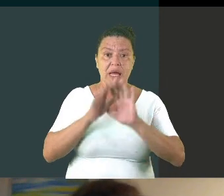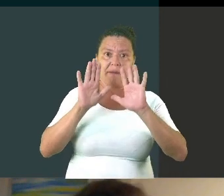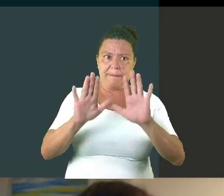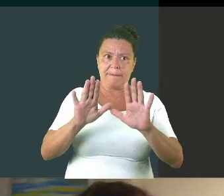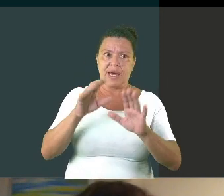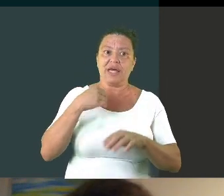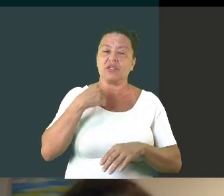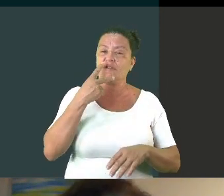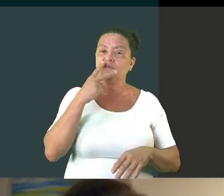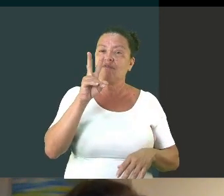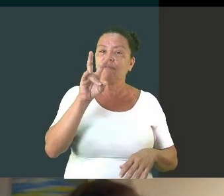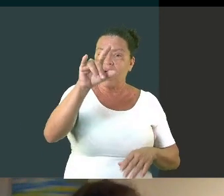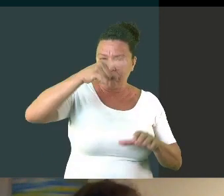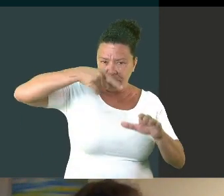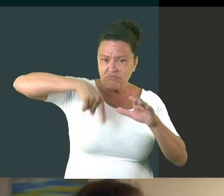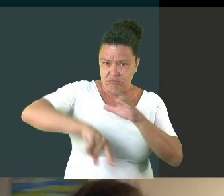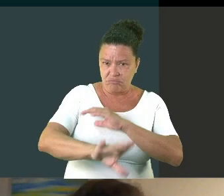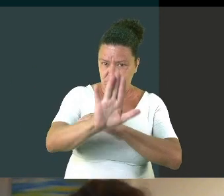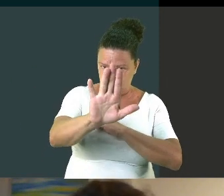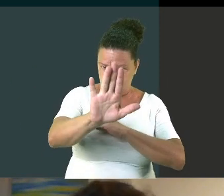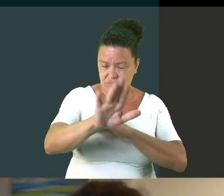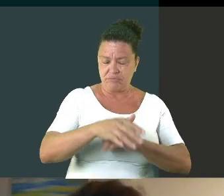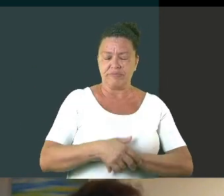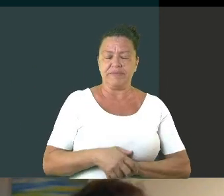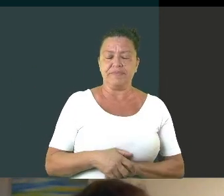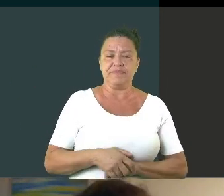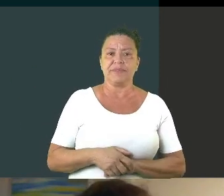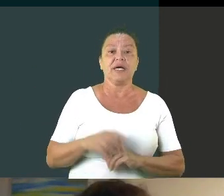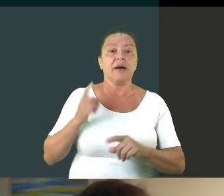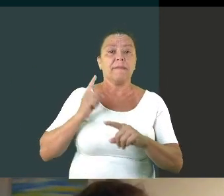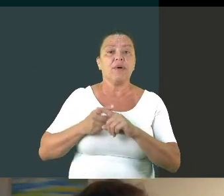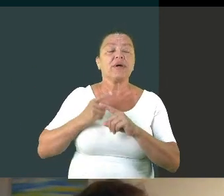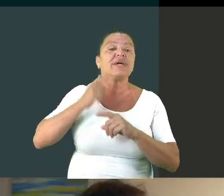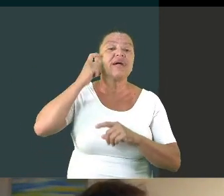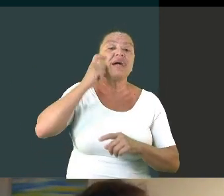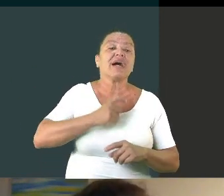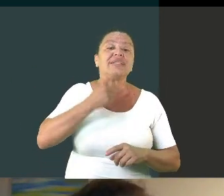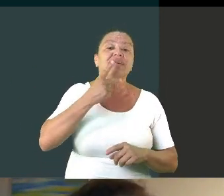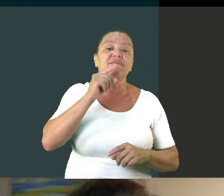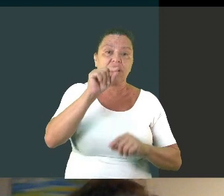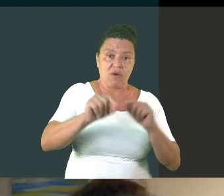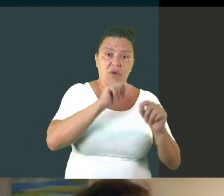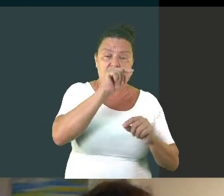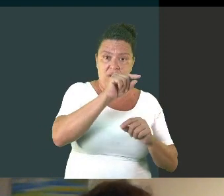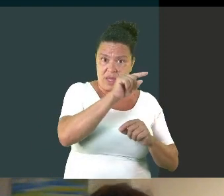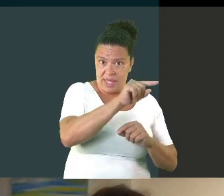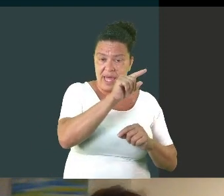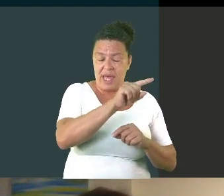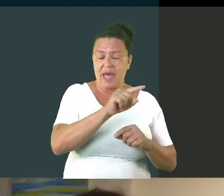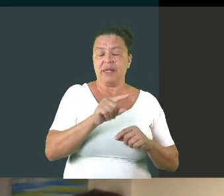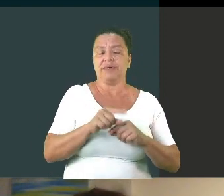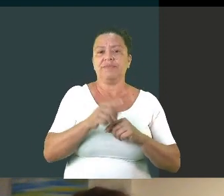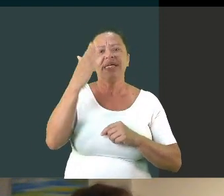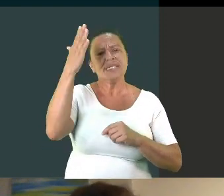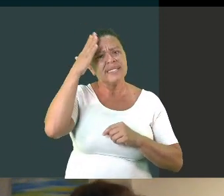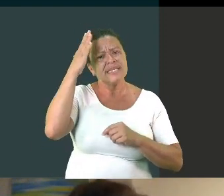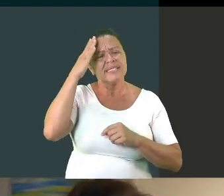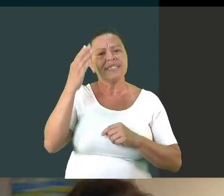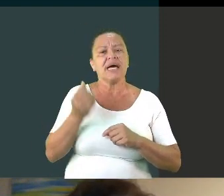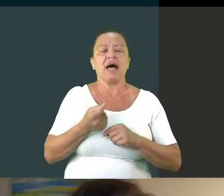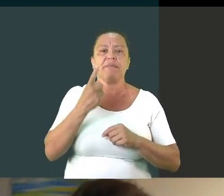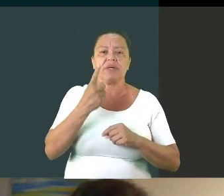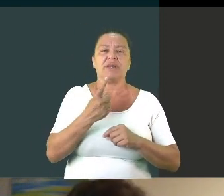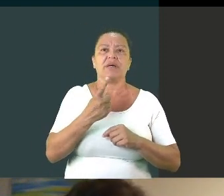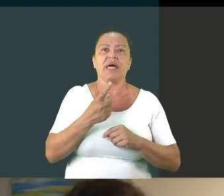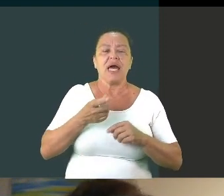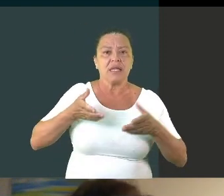gente vai aprofundar isso um pouquinho, porque Kardec também comenta o seguinte, que apesar da gente já contar ao